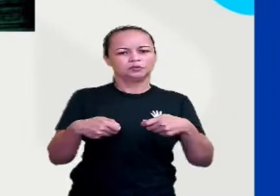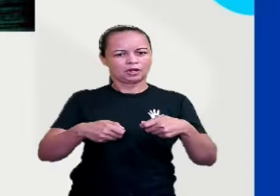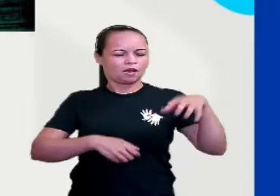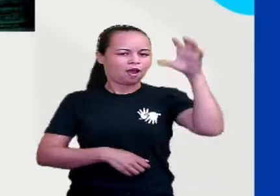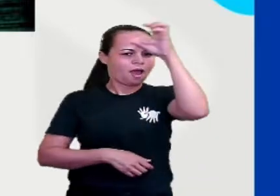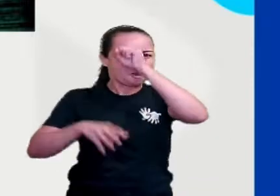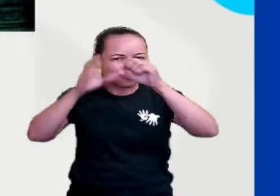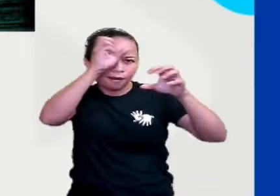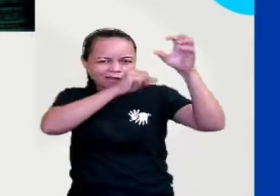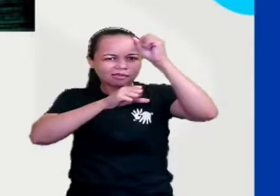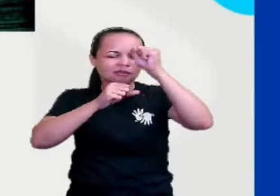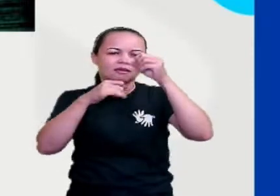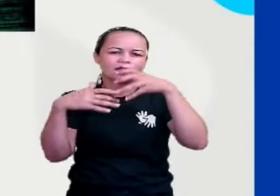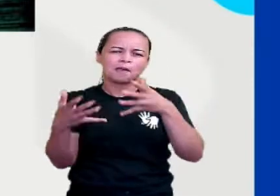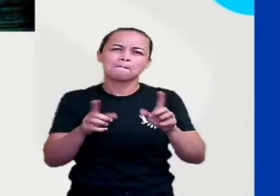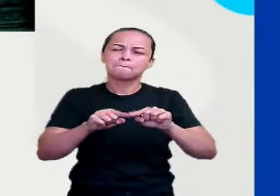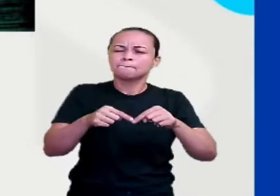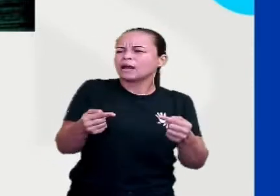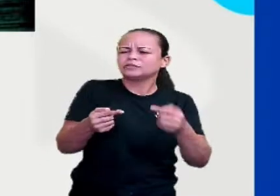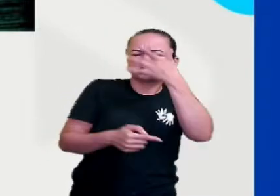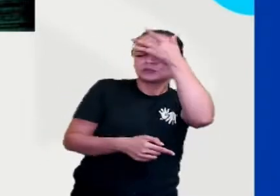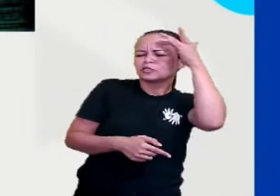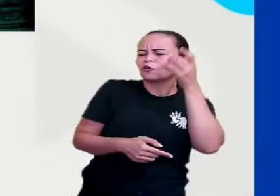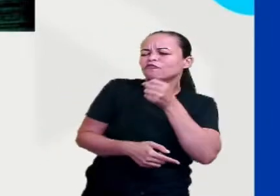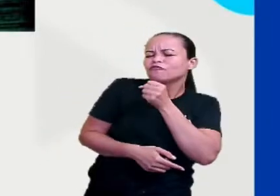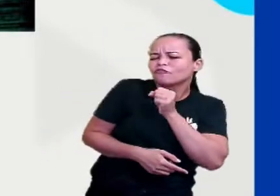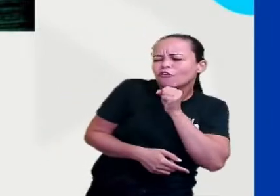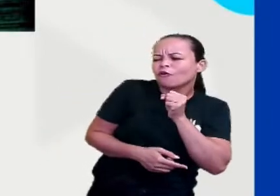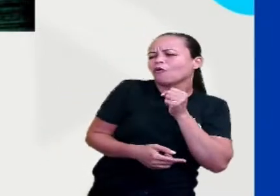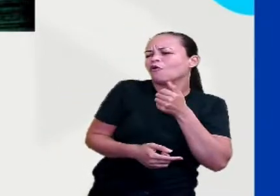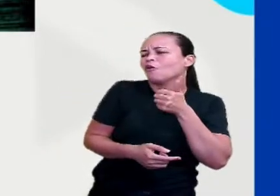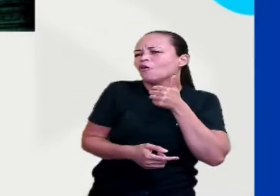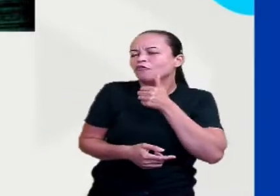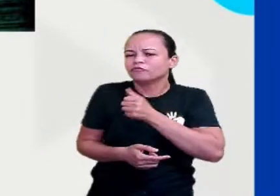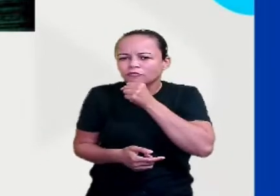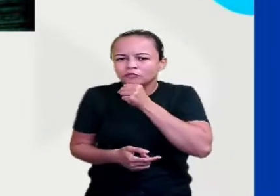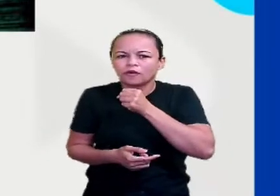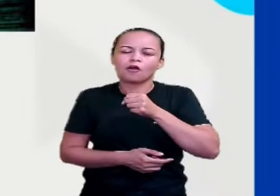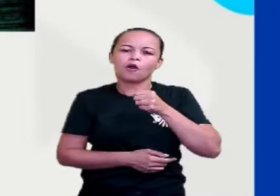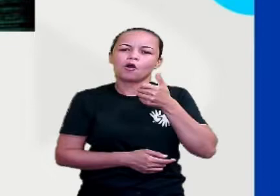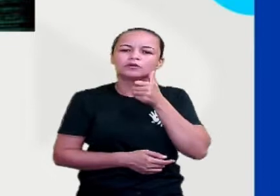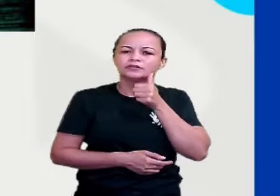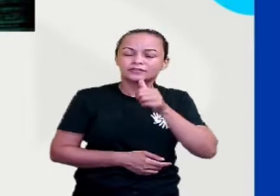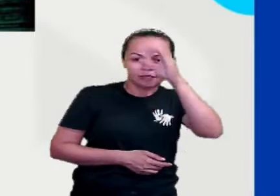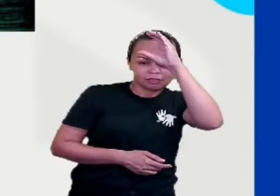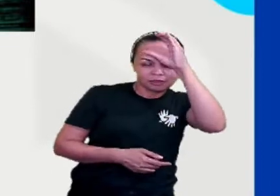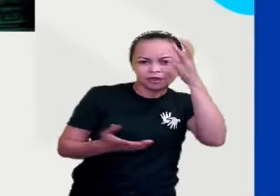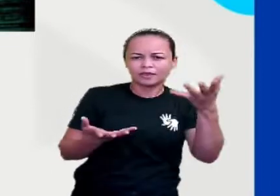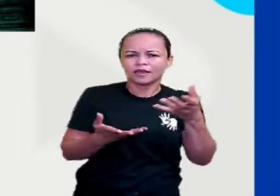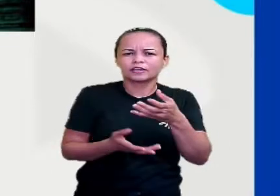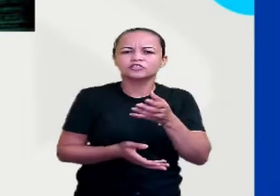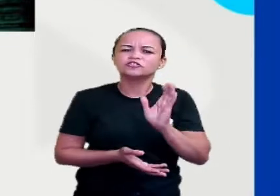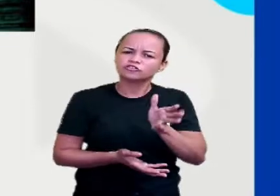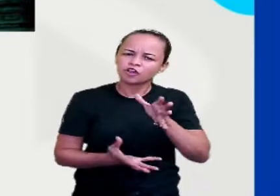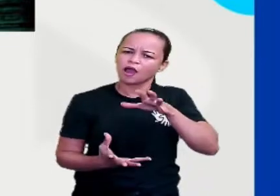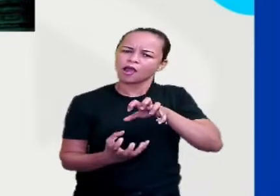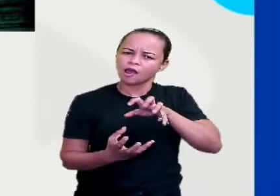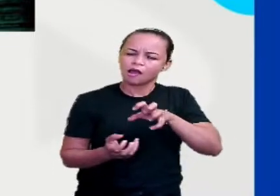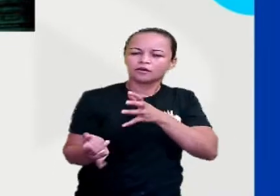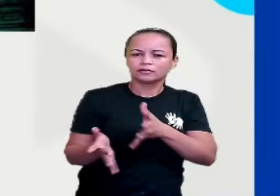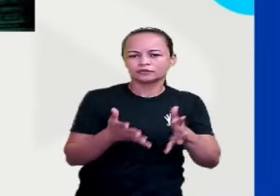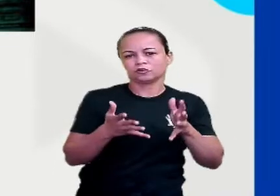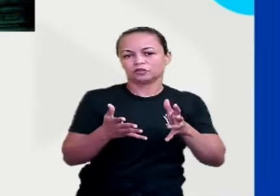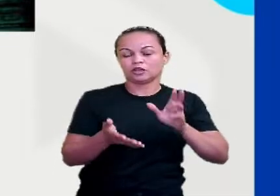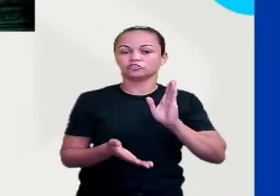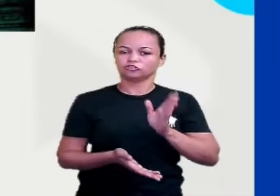é idoso, o vovô, a vovó, aquela titia mais idosa, o mundo já é antigo, já viveu bastante coisa.